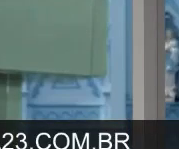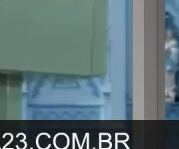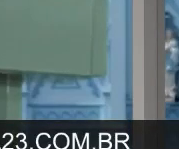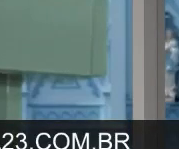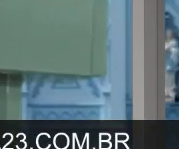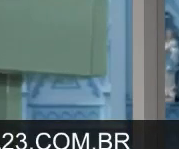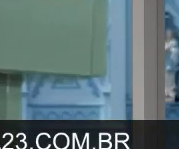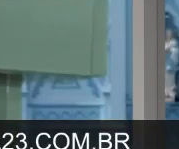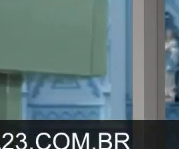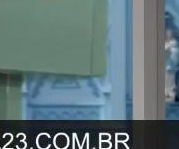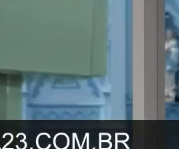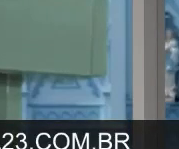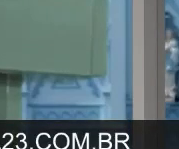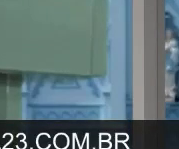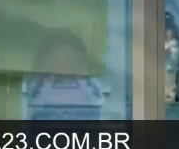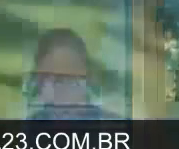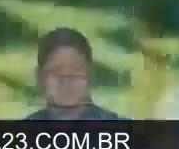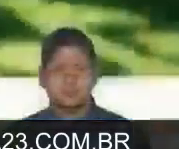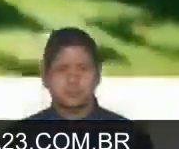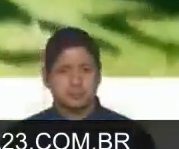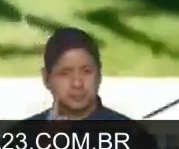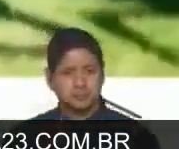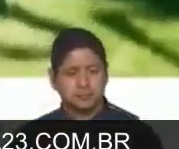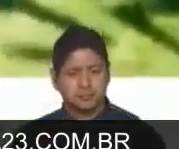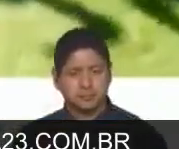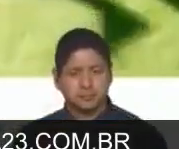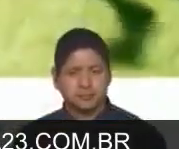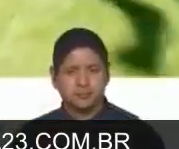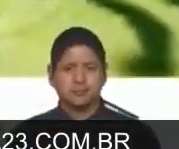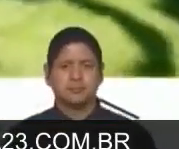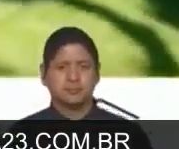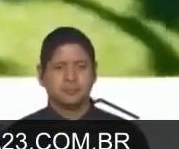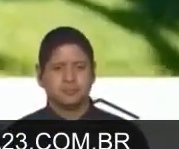fala sobre esse assunto. Vamos ver.